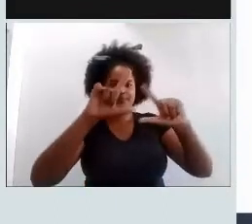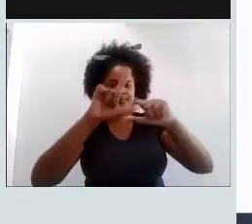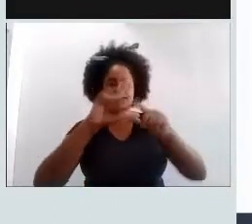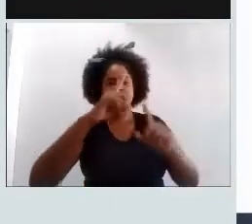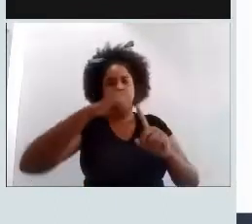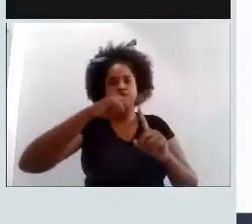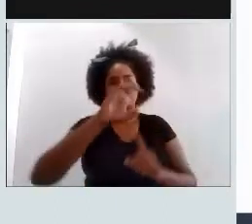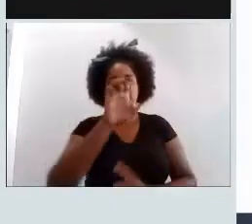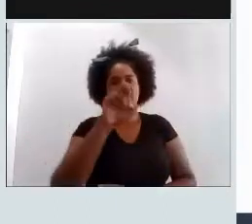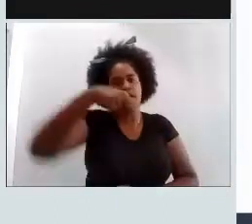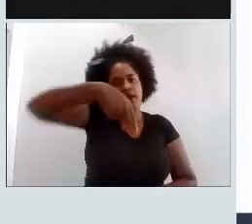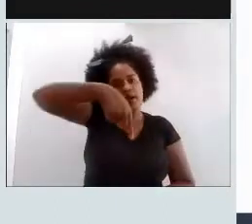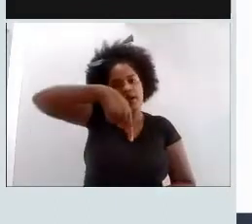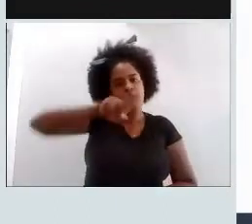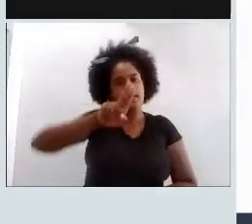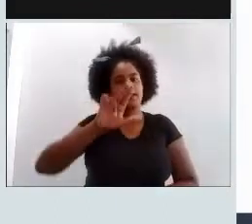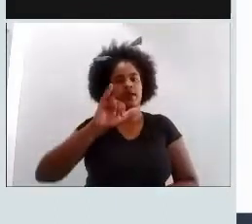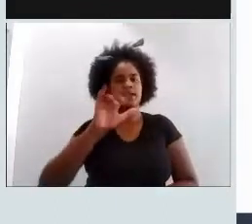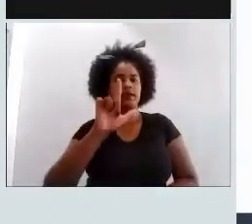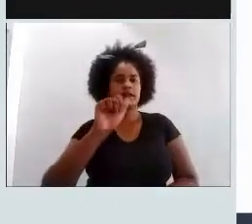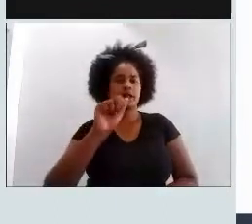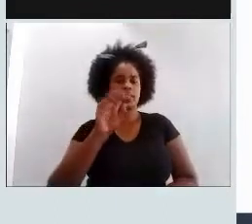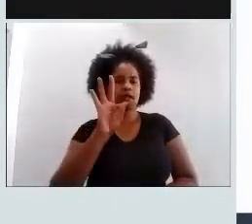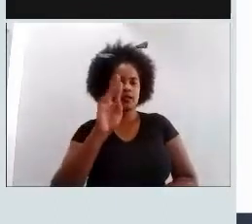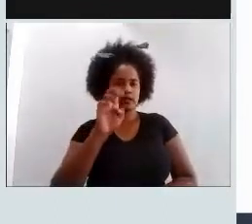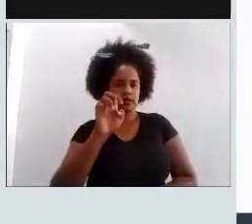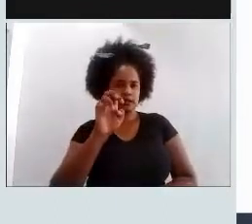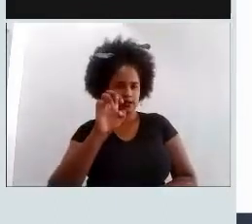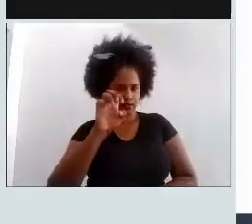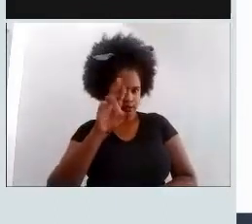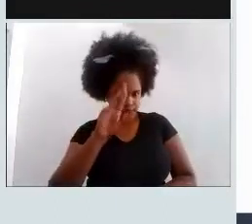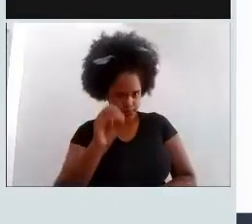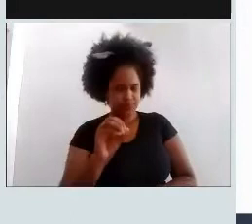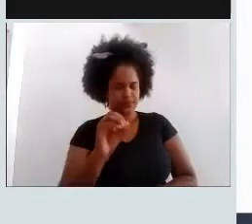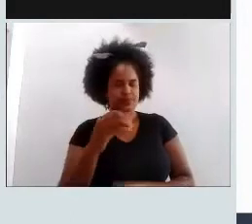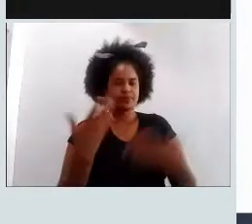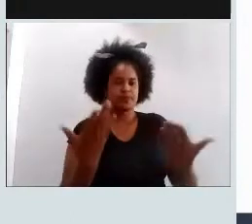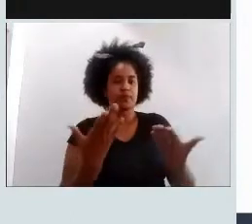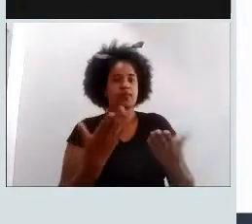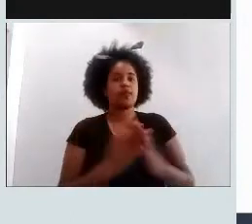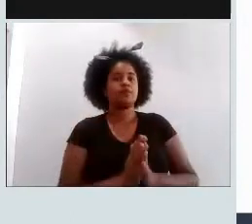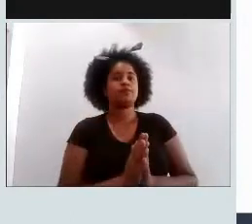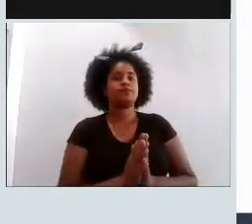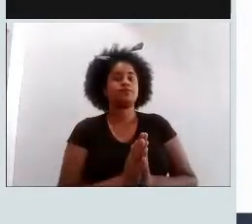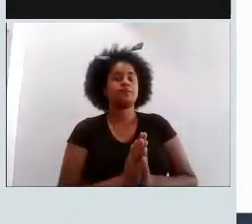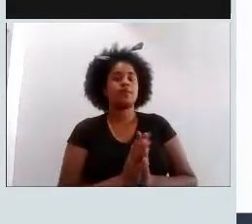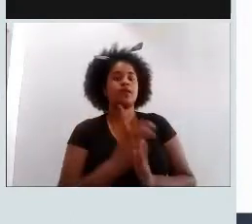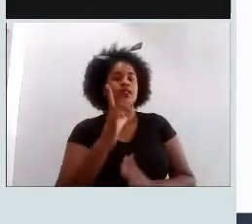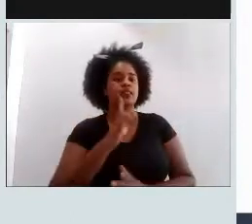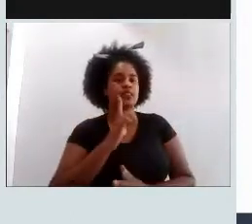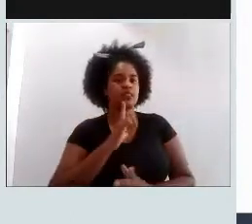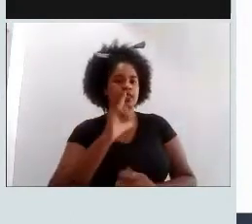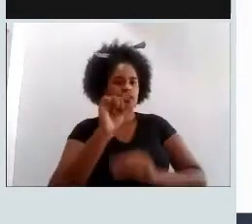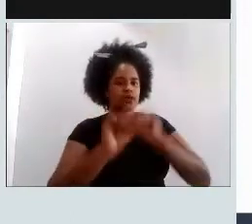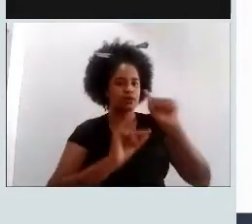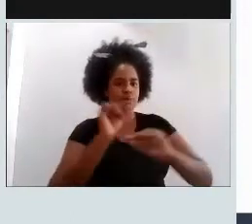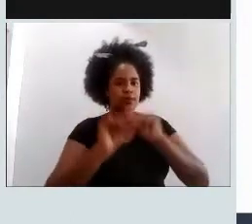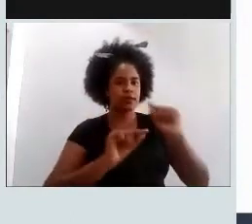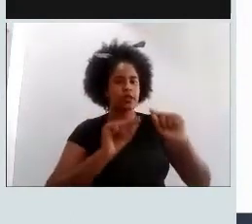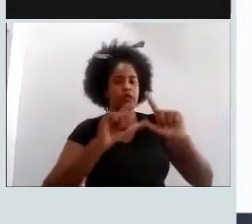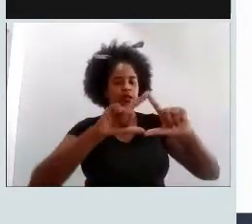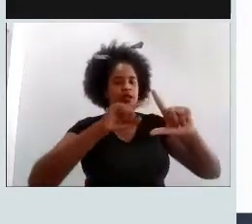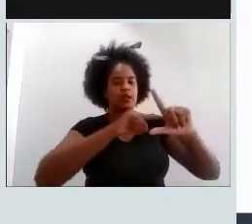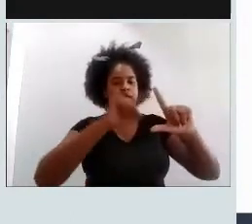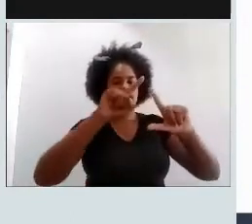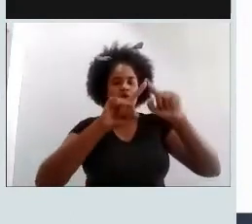figura apresentam as mesmas medidas, 3 ângulos de 60 graus cada, totalizando 180 graus. Notem